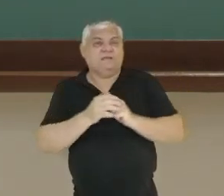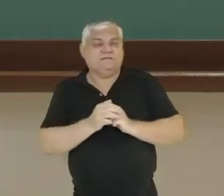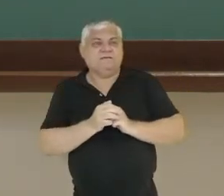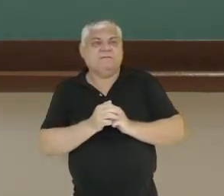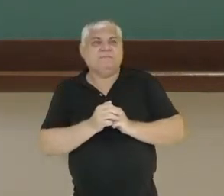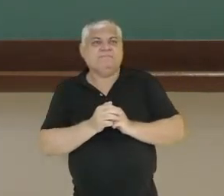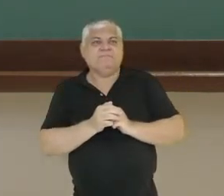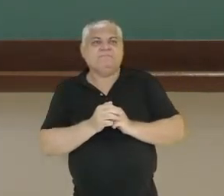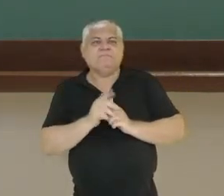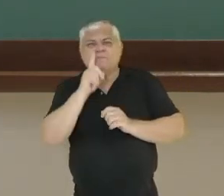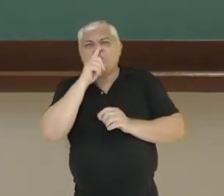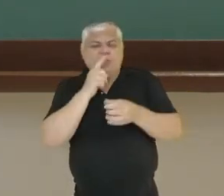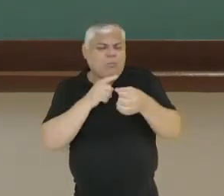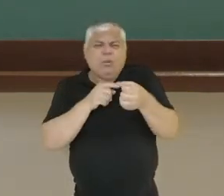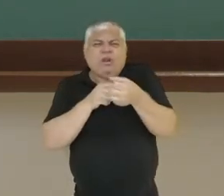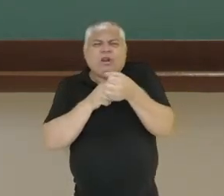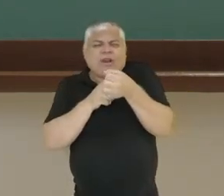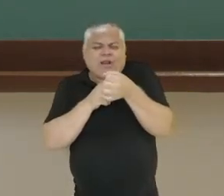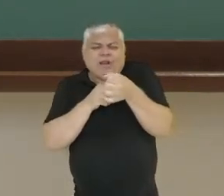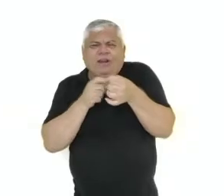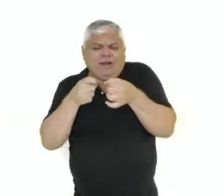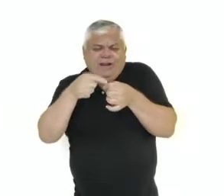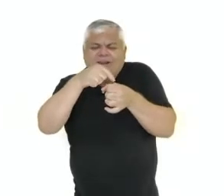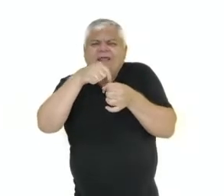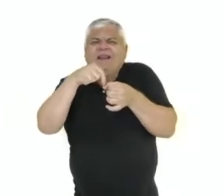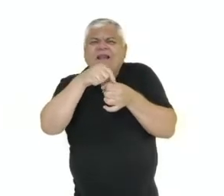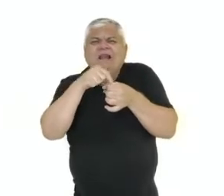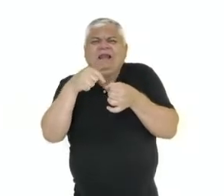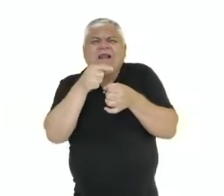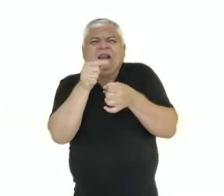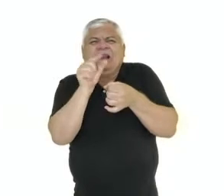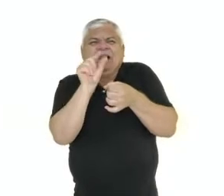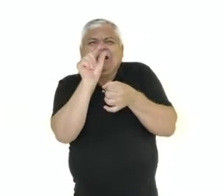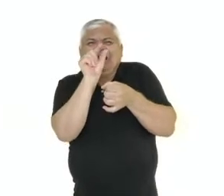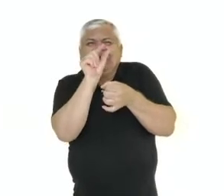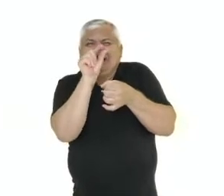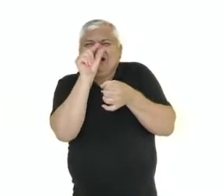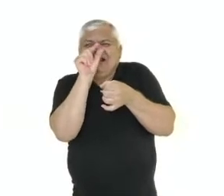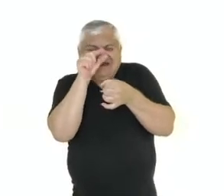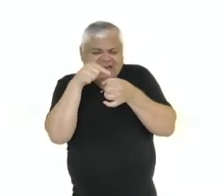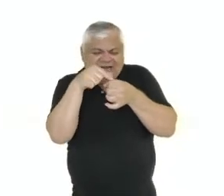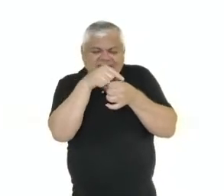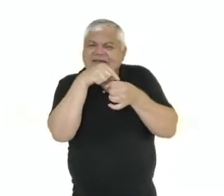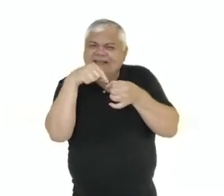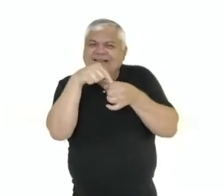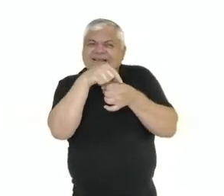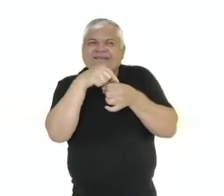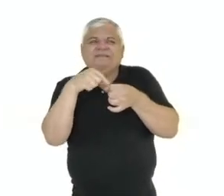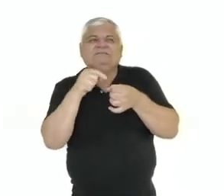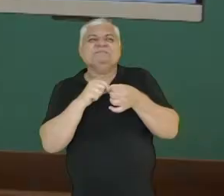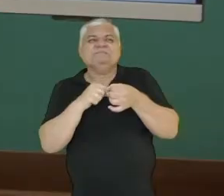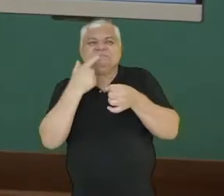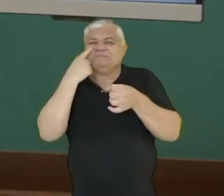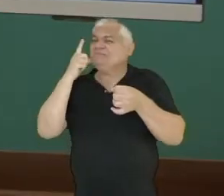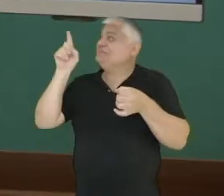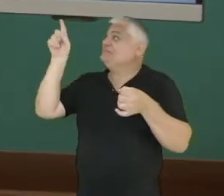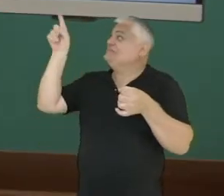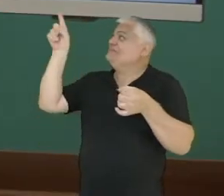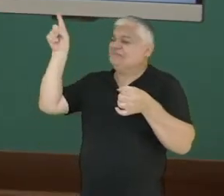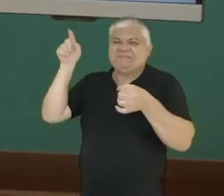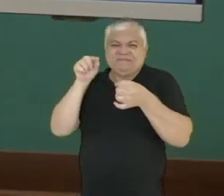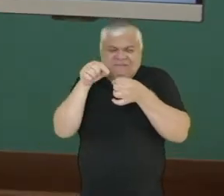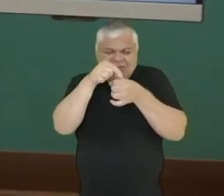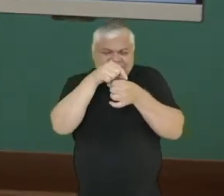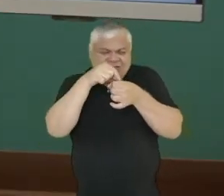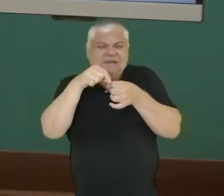um disquinho, mais ou menos desse jeito aqui, ó. Ele seria esse daqui, tá? Todo esse daqui seria aqui